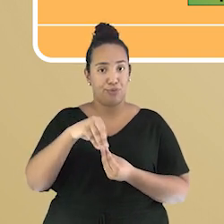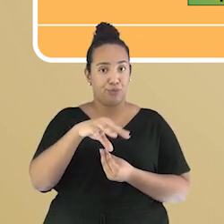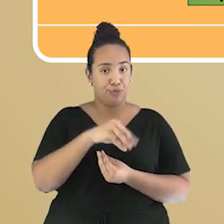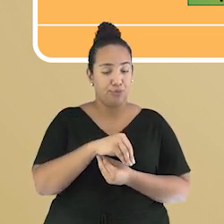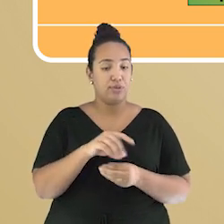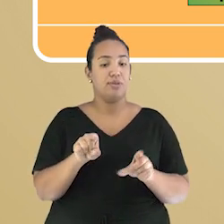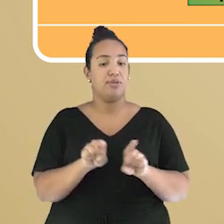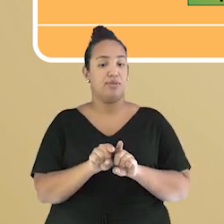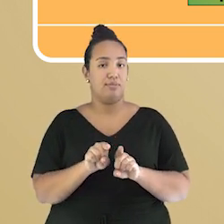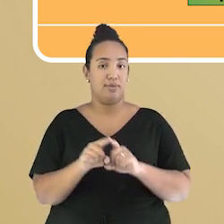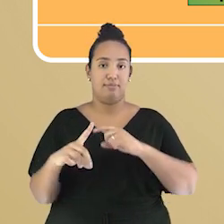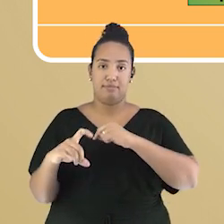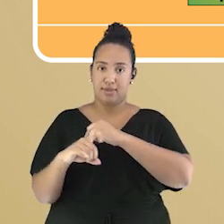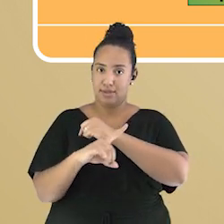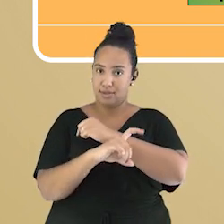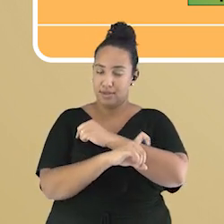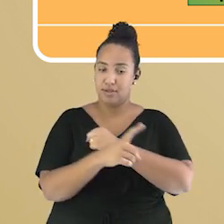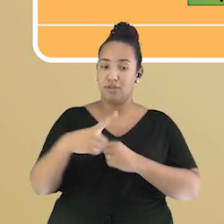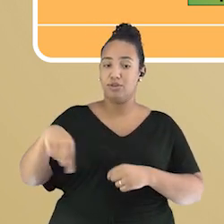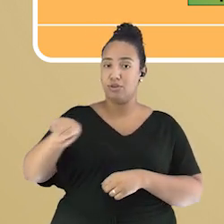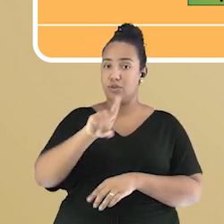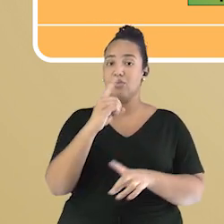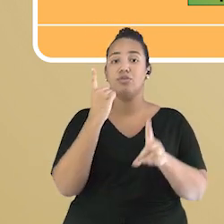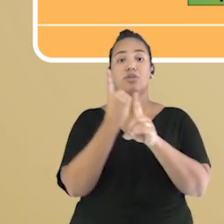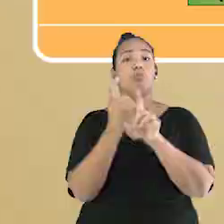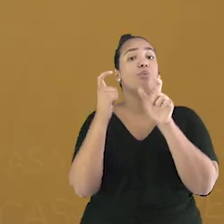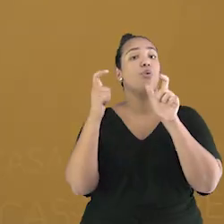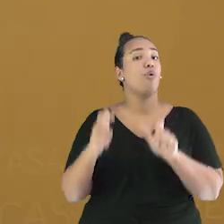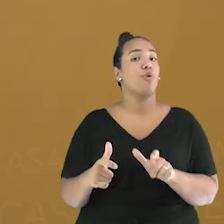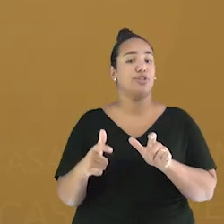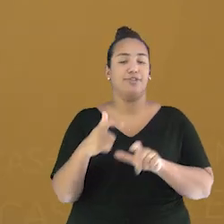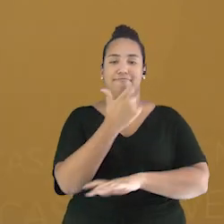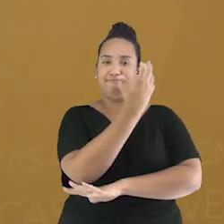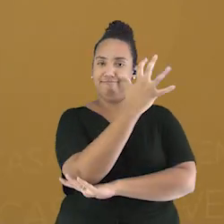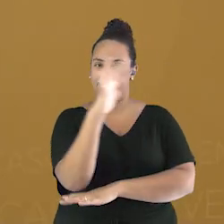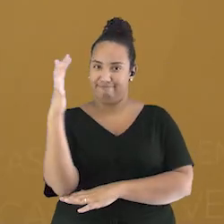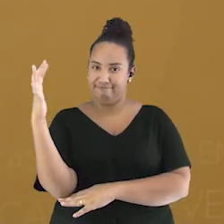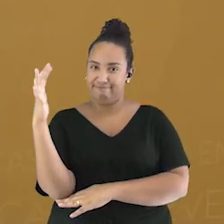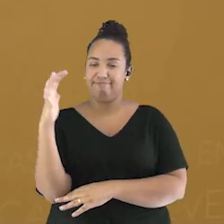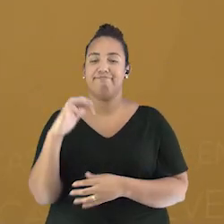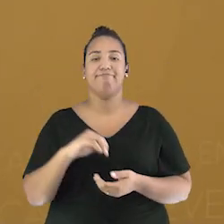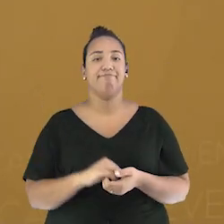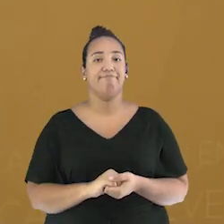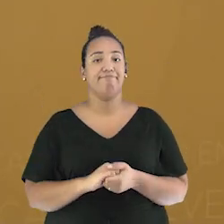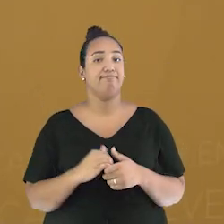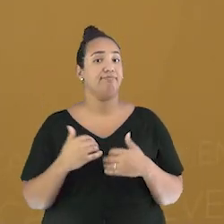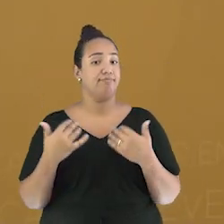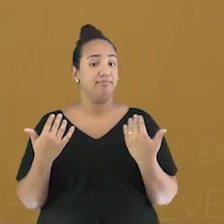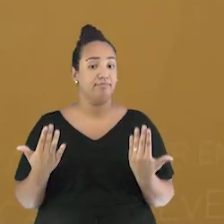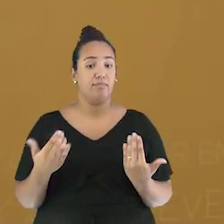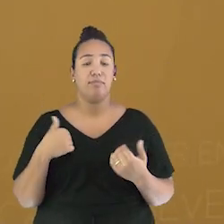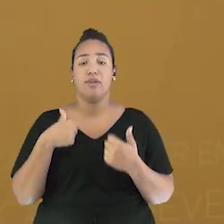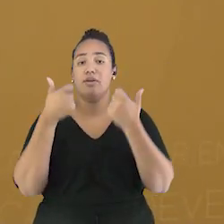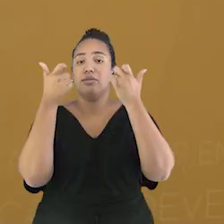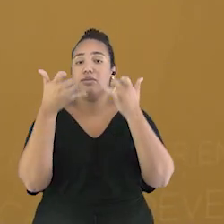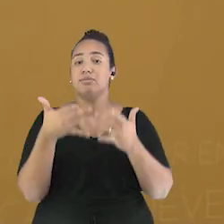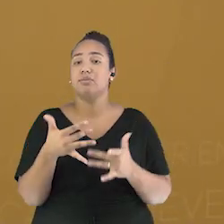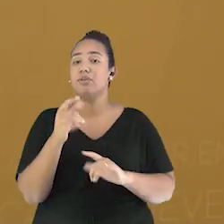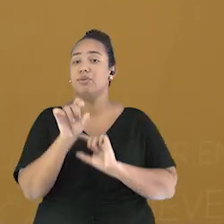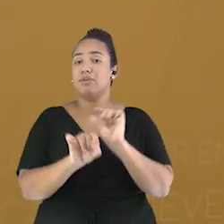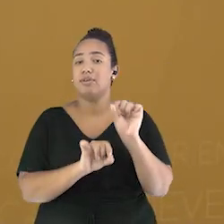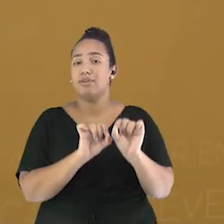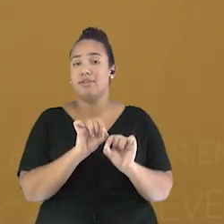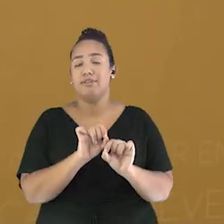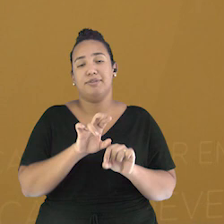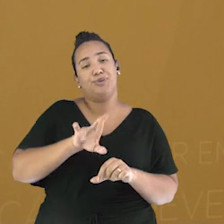as bactérias que encontramos na própria natureza. Bom, pessoal, eu digo a vocês que não é muito diferente